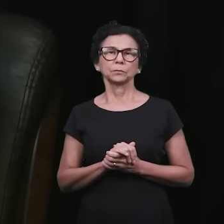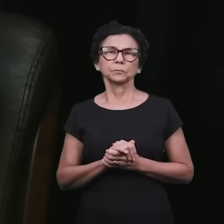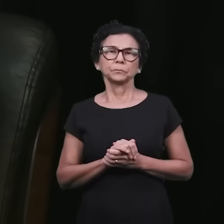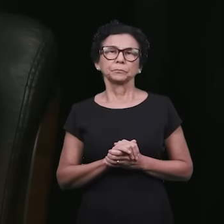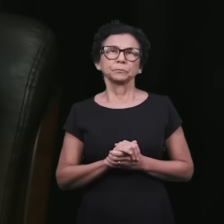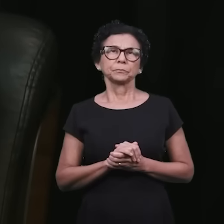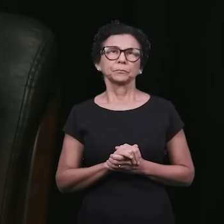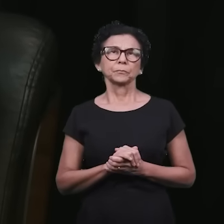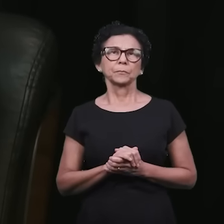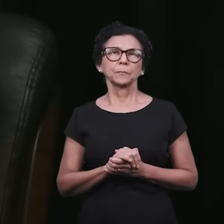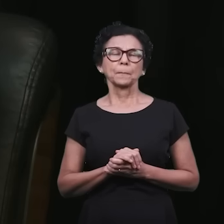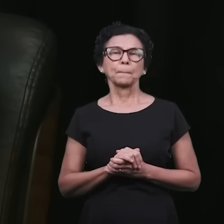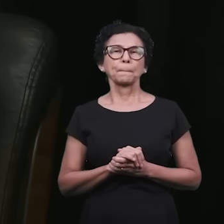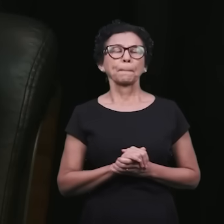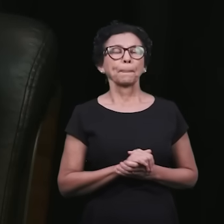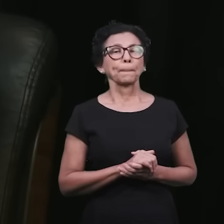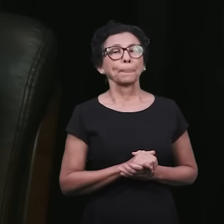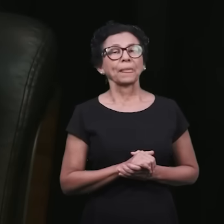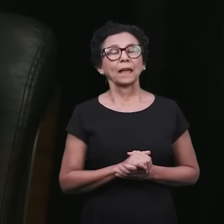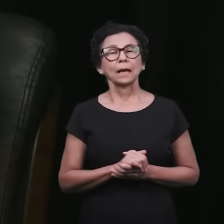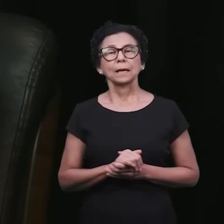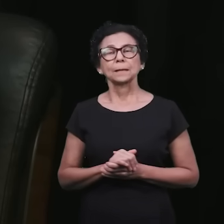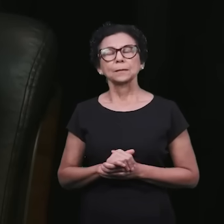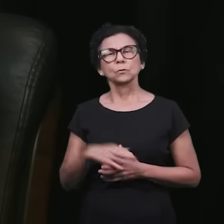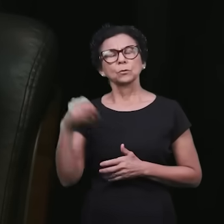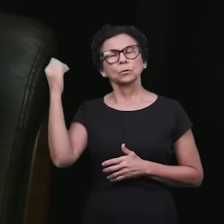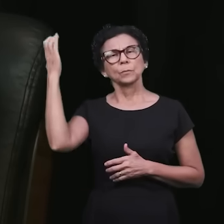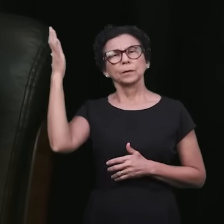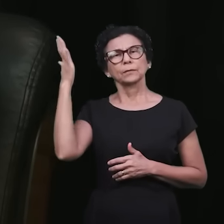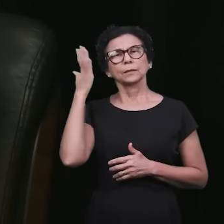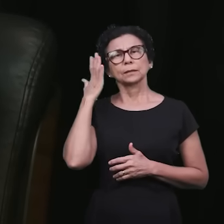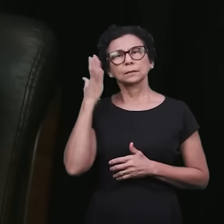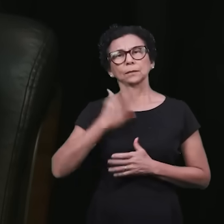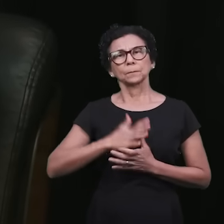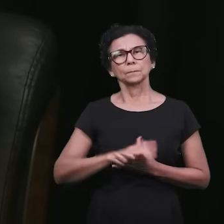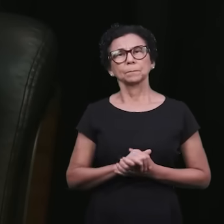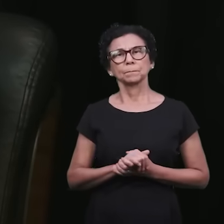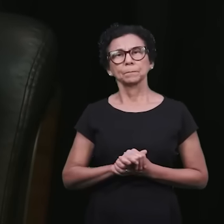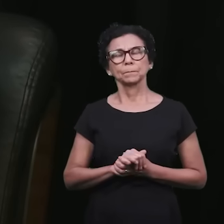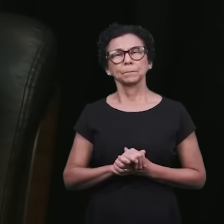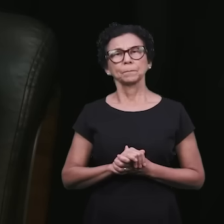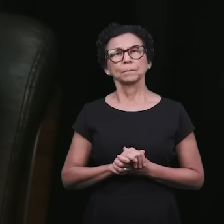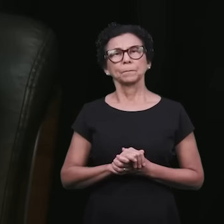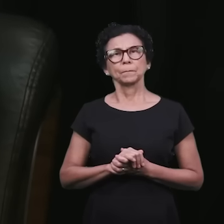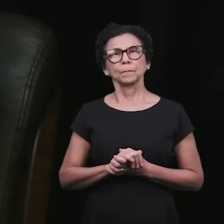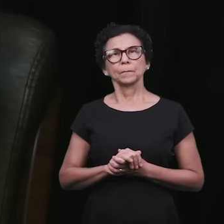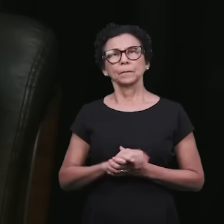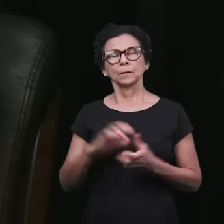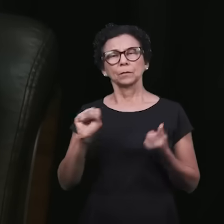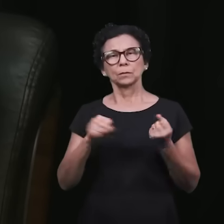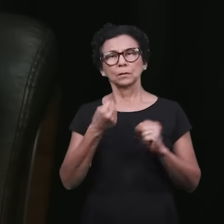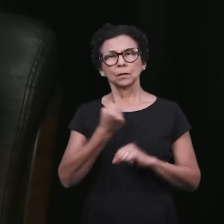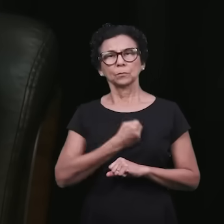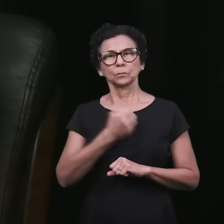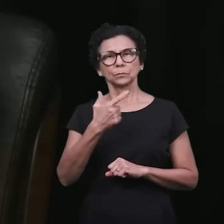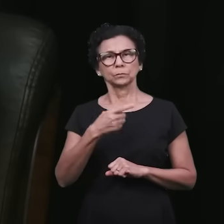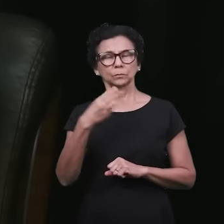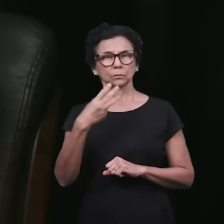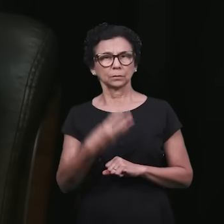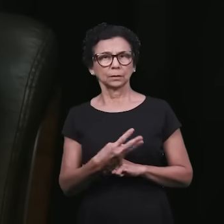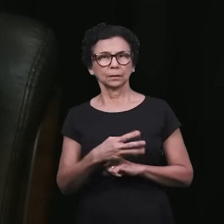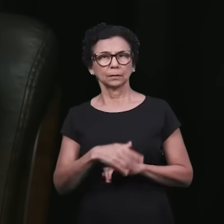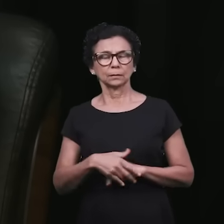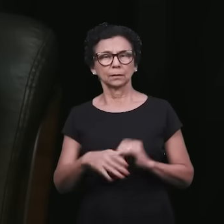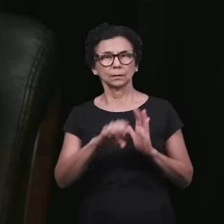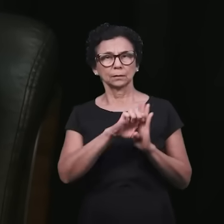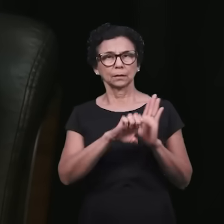da ovelha. E ali o Senhor deu uma revelação do Senhor. O Senhor revelou que o Salmo 23 é o estatuto da ovelha,